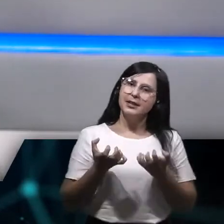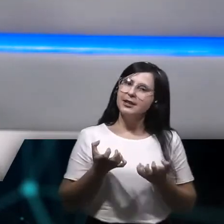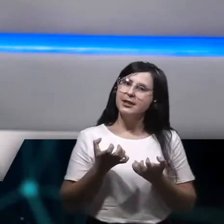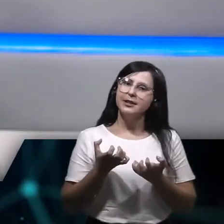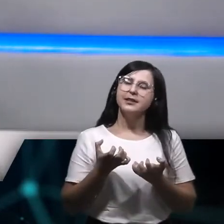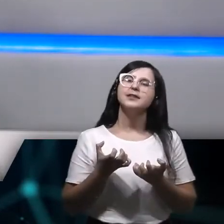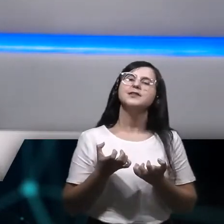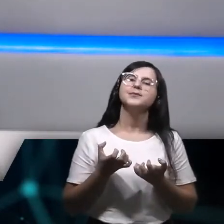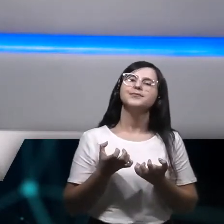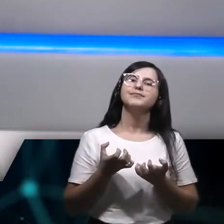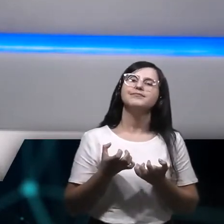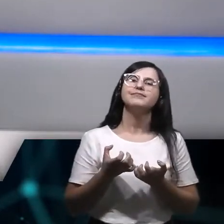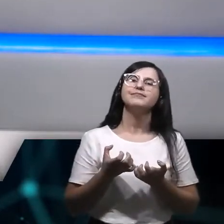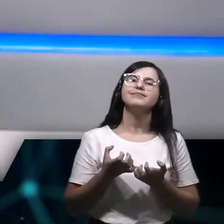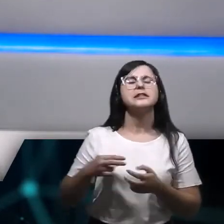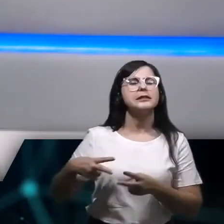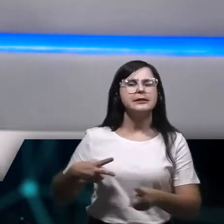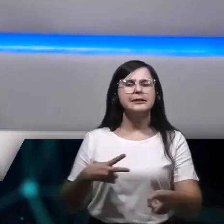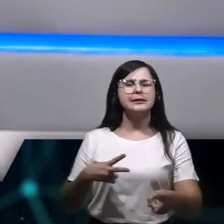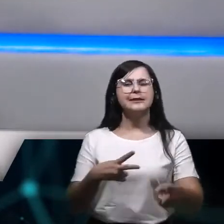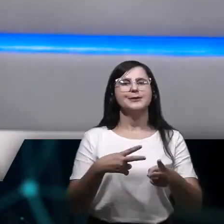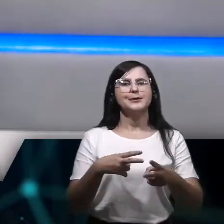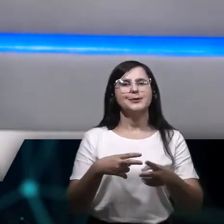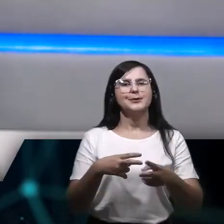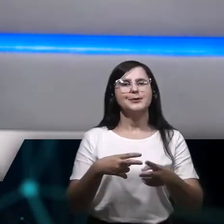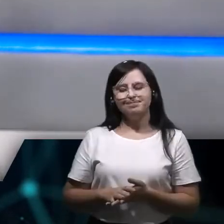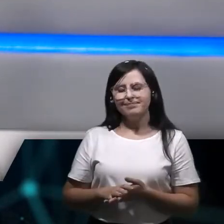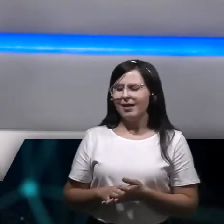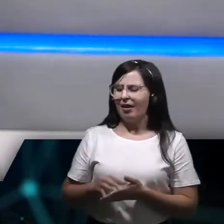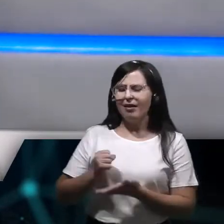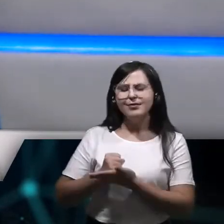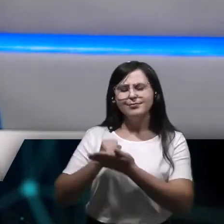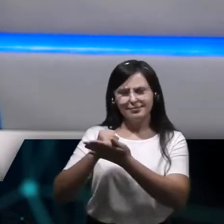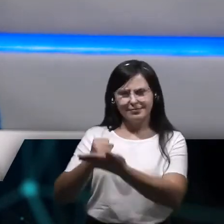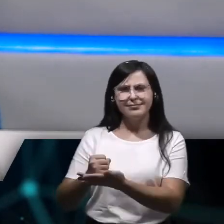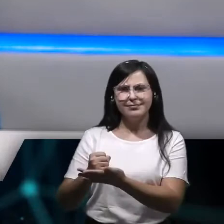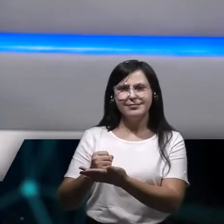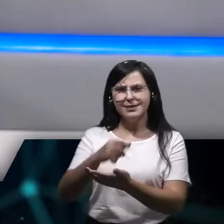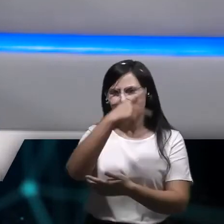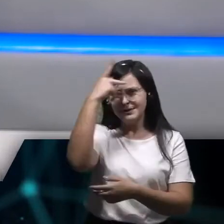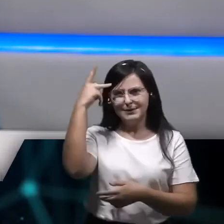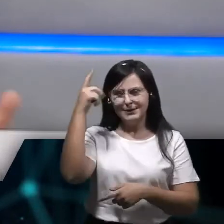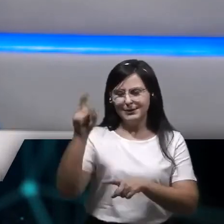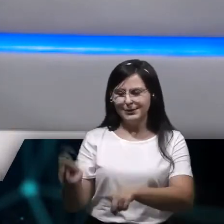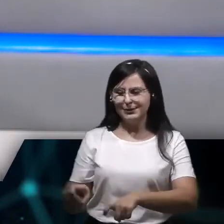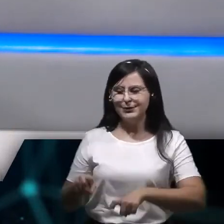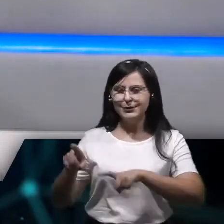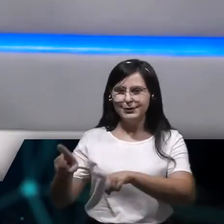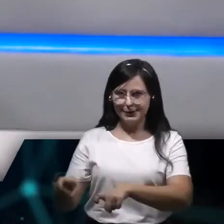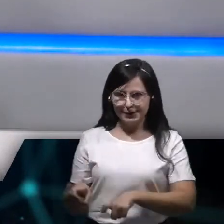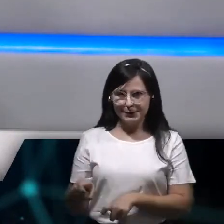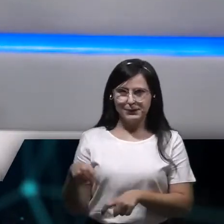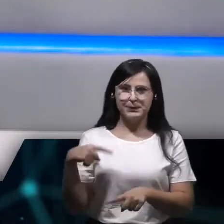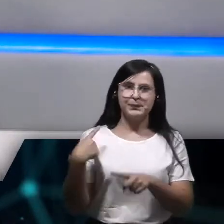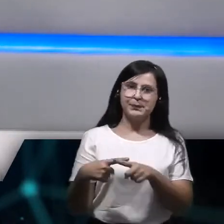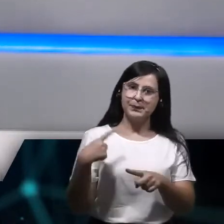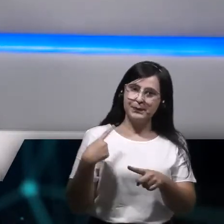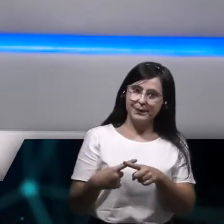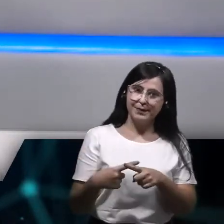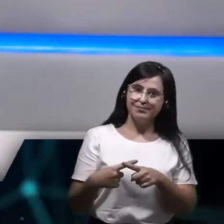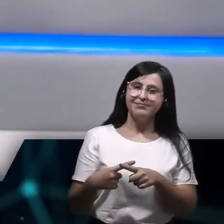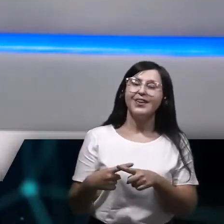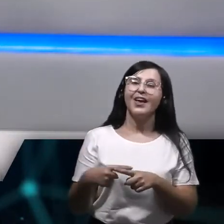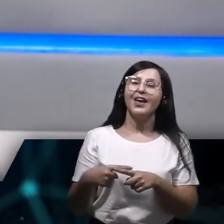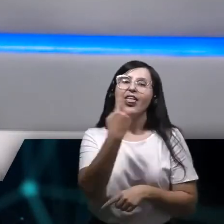a agricultura familiar. O Brejo Amadeus, ele tem gerado renda, ele tem gerado divisas para o nosso município,